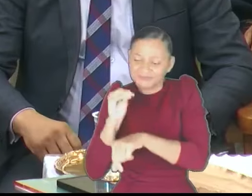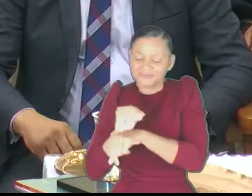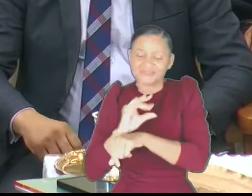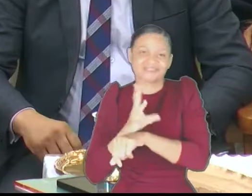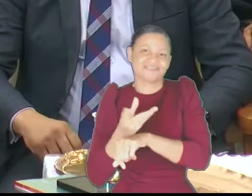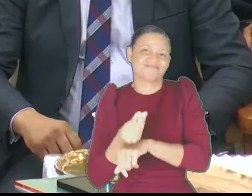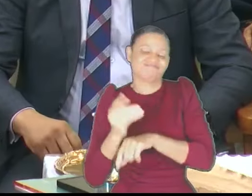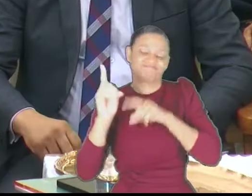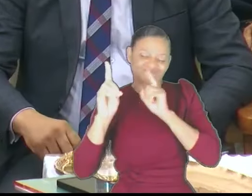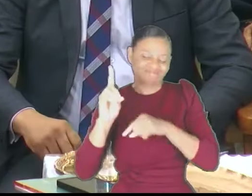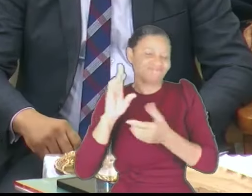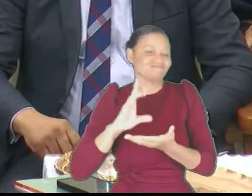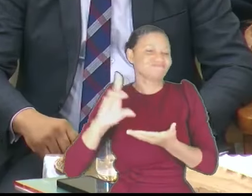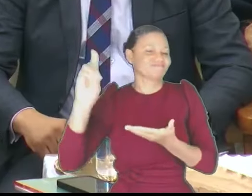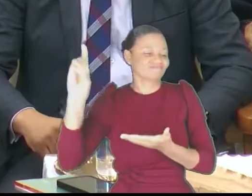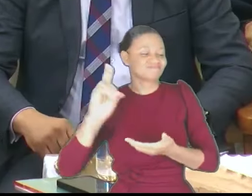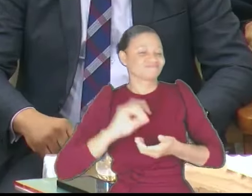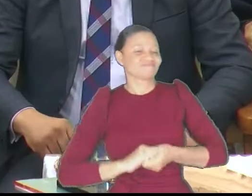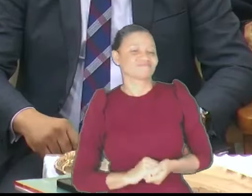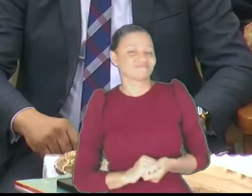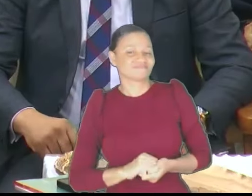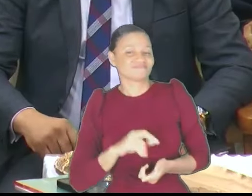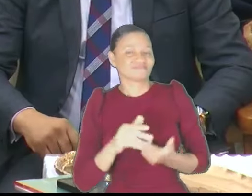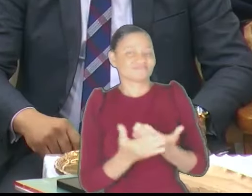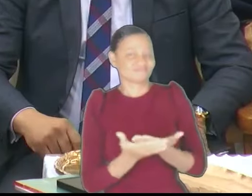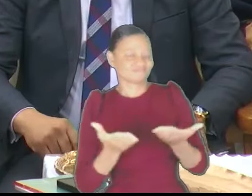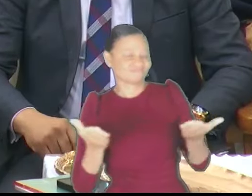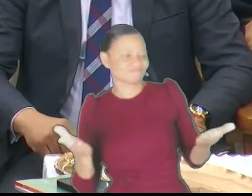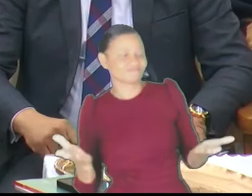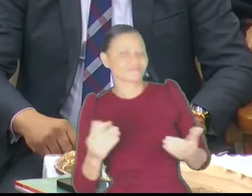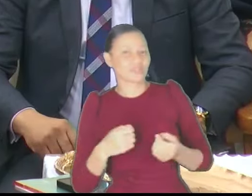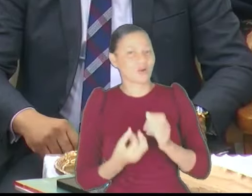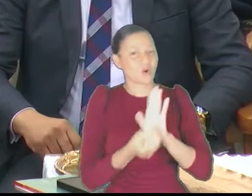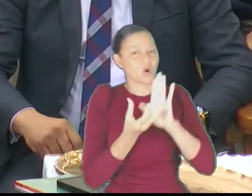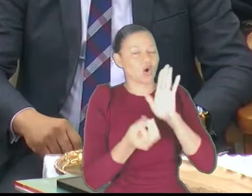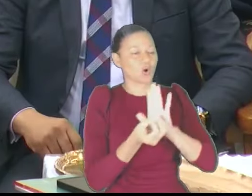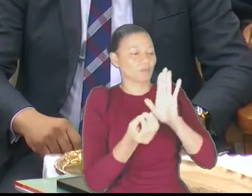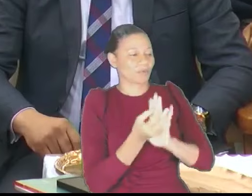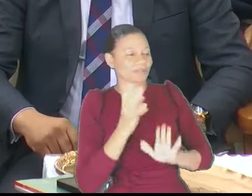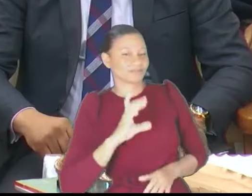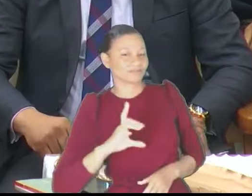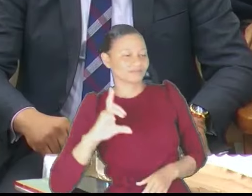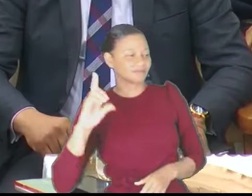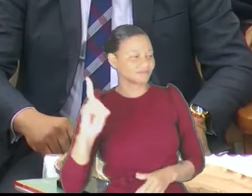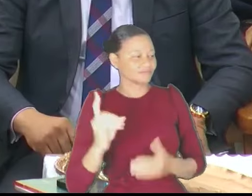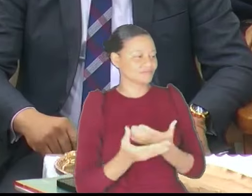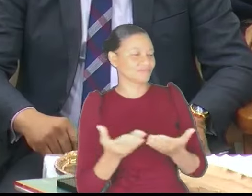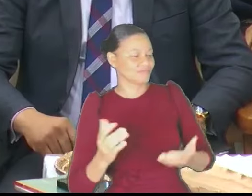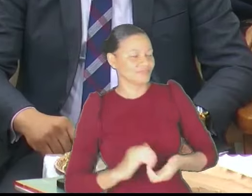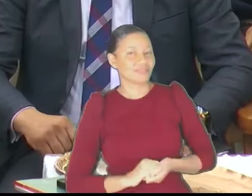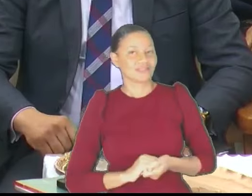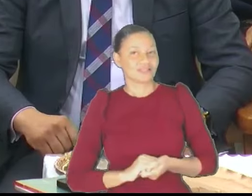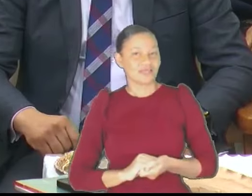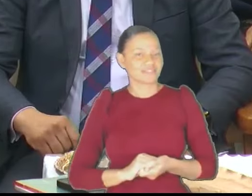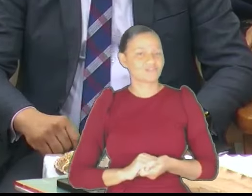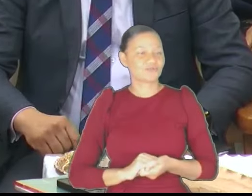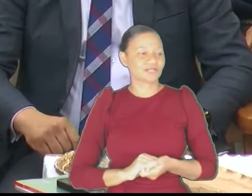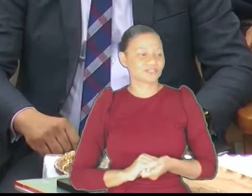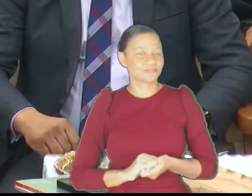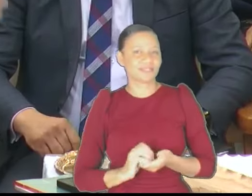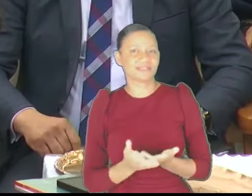Deus. Meu irmão, isso aqui só dá certo porque é obra de Deus, pastor. Qualquer contador de juízo